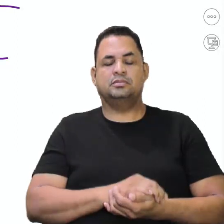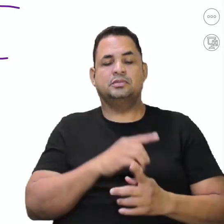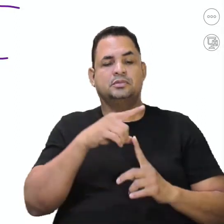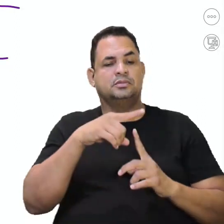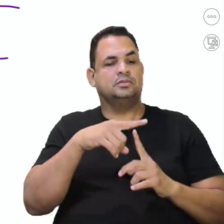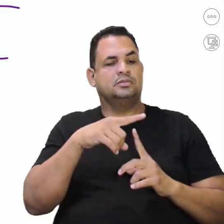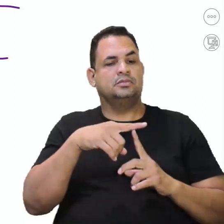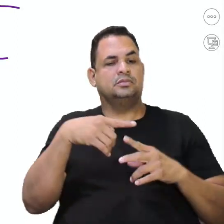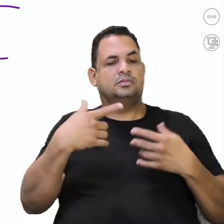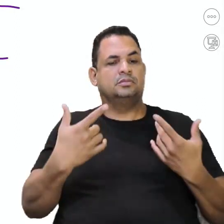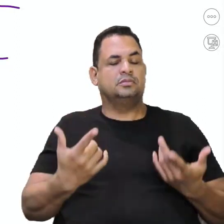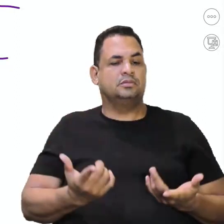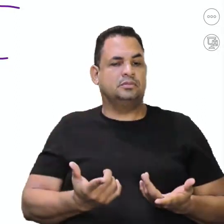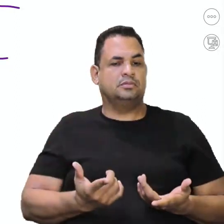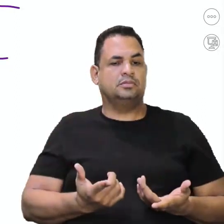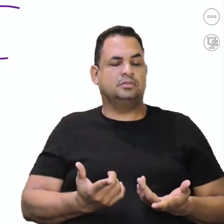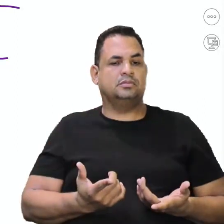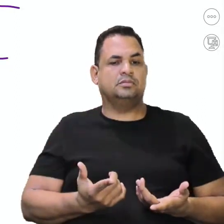tipo de